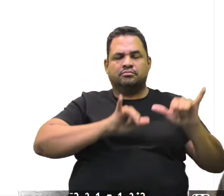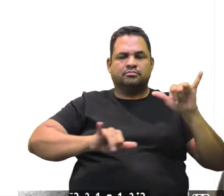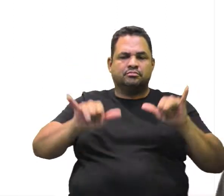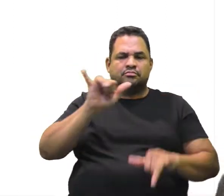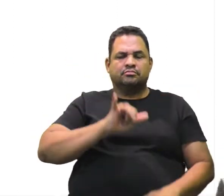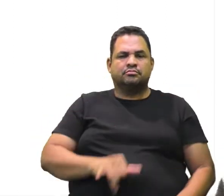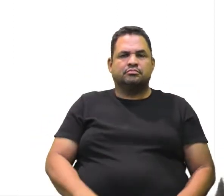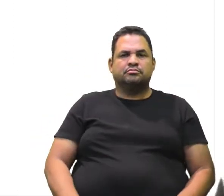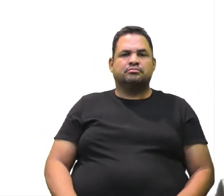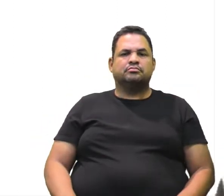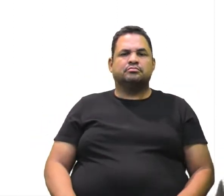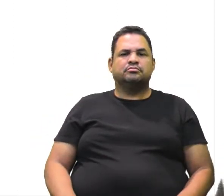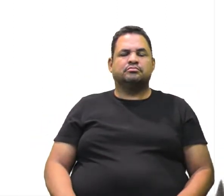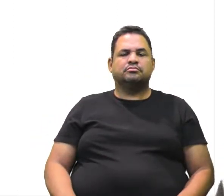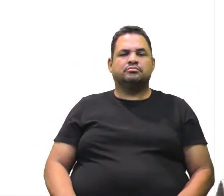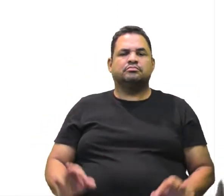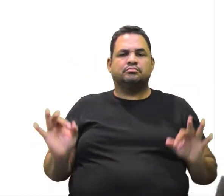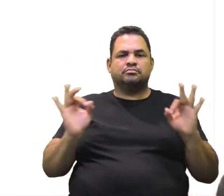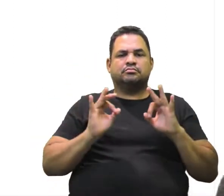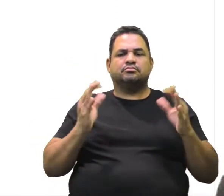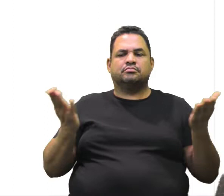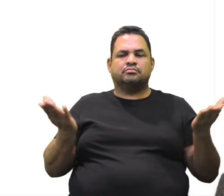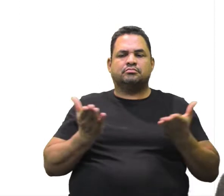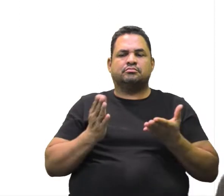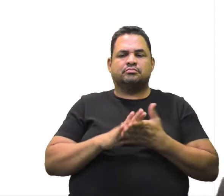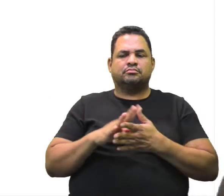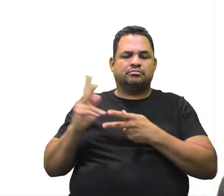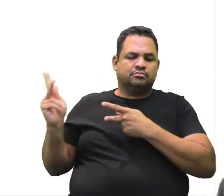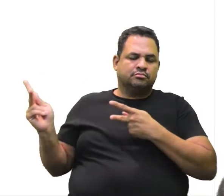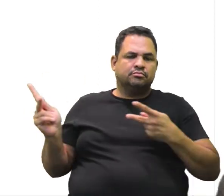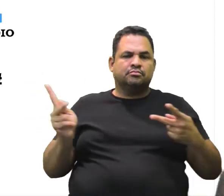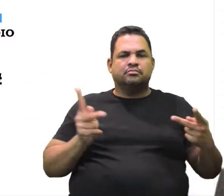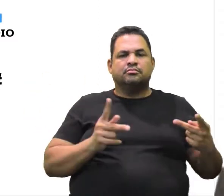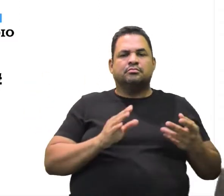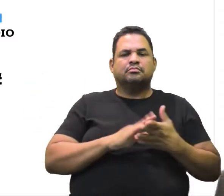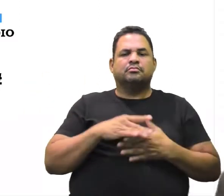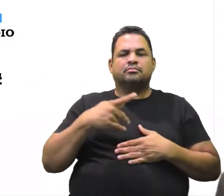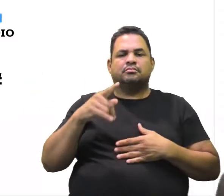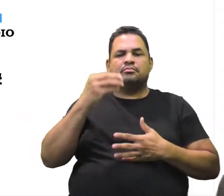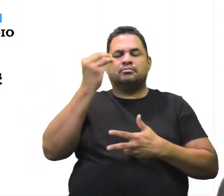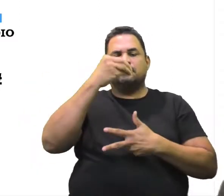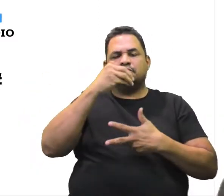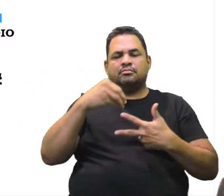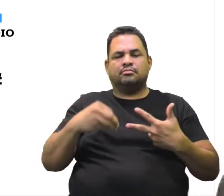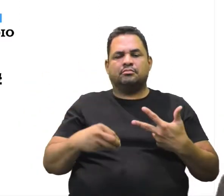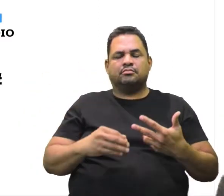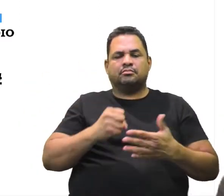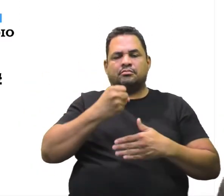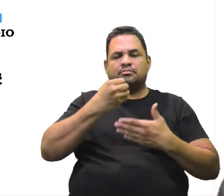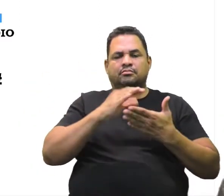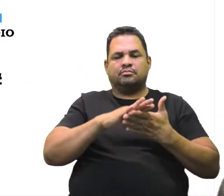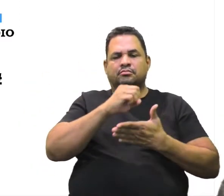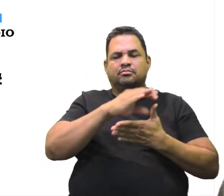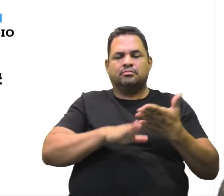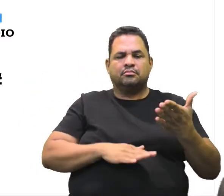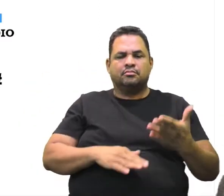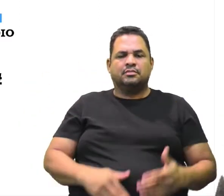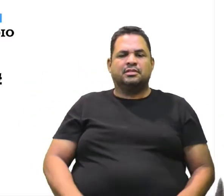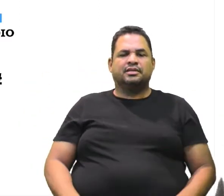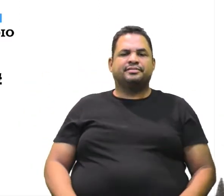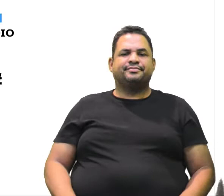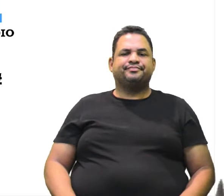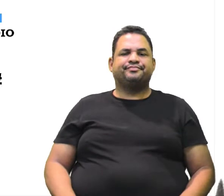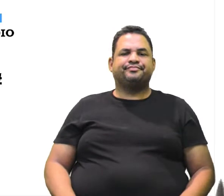aluno? Que ótimo, hein? Agora, convidamos você para mais uma questão. Se liga no